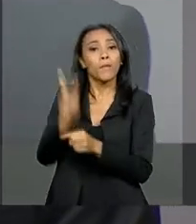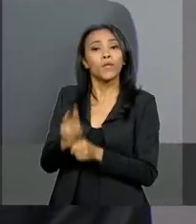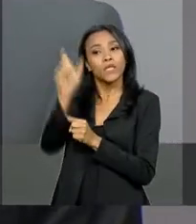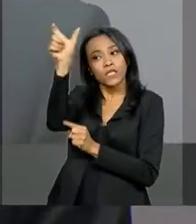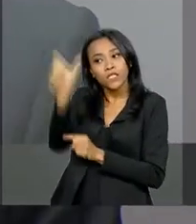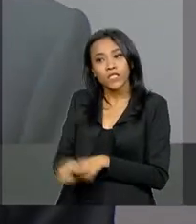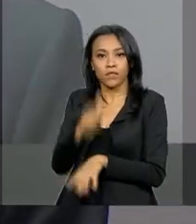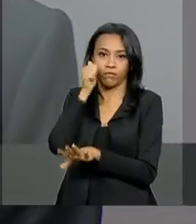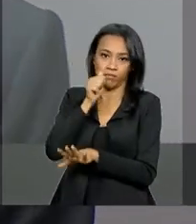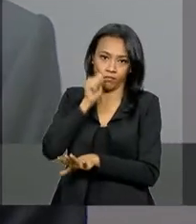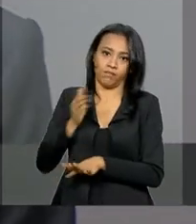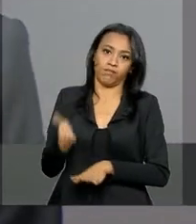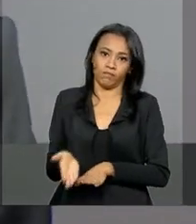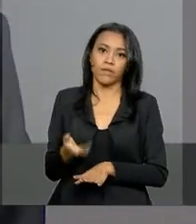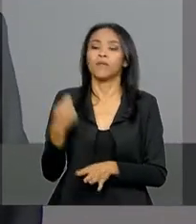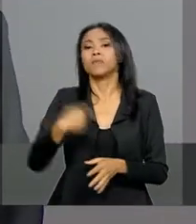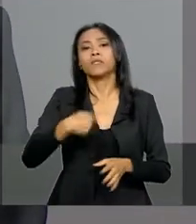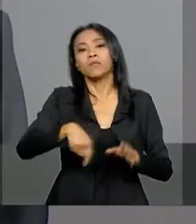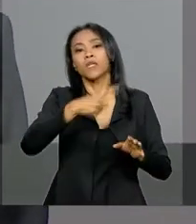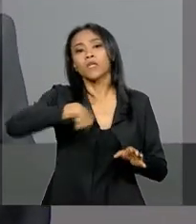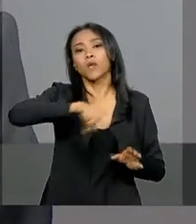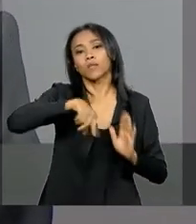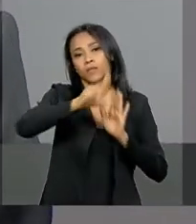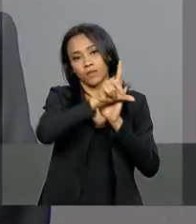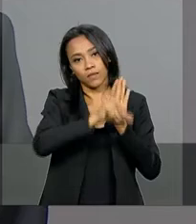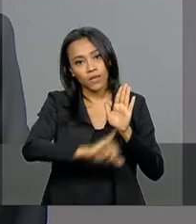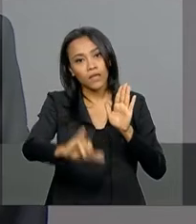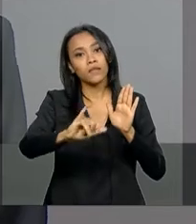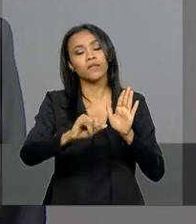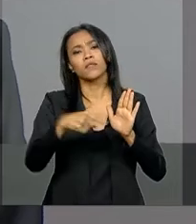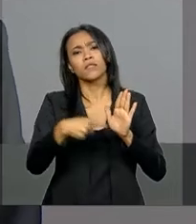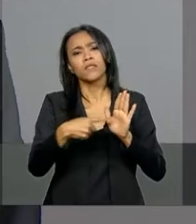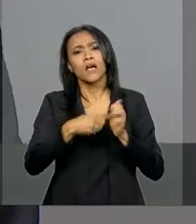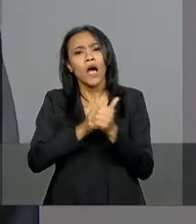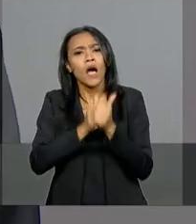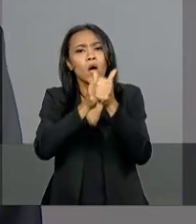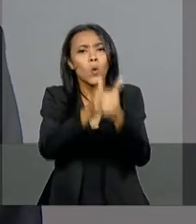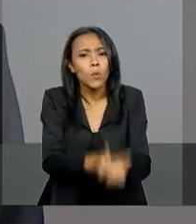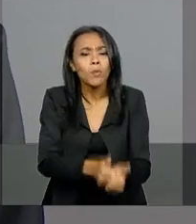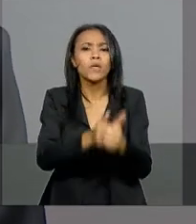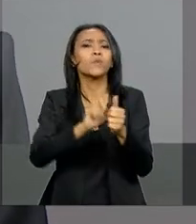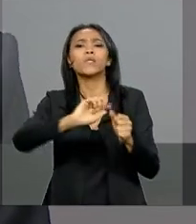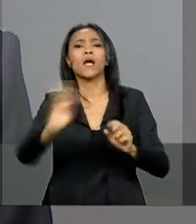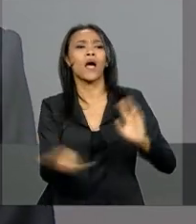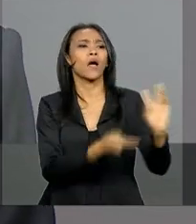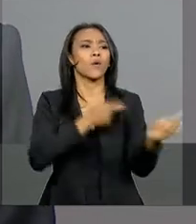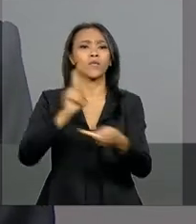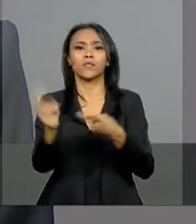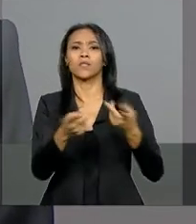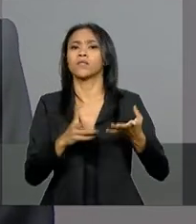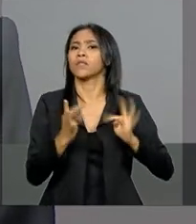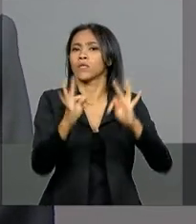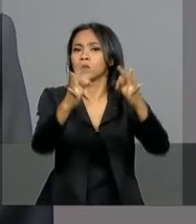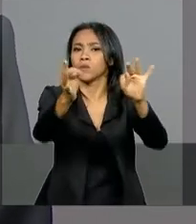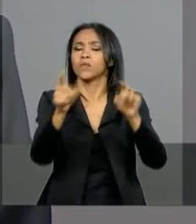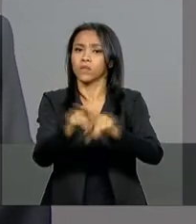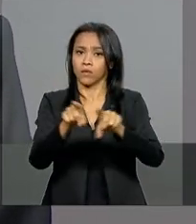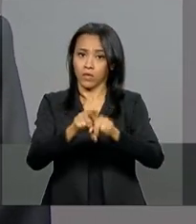precisamos que nossas leis penais acompanhe o avanço da tecnologia e da comunicação